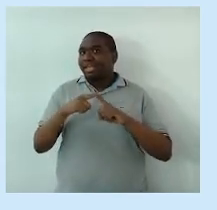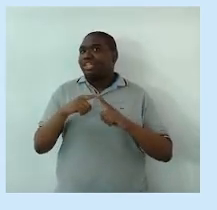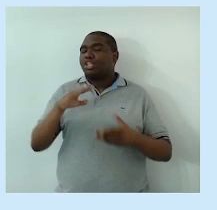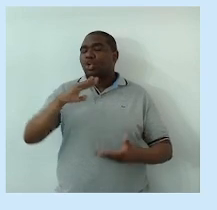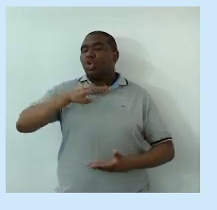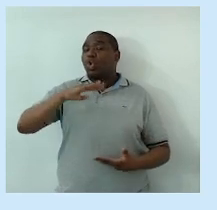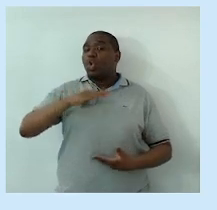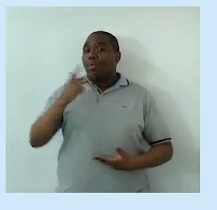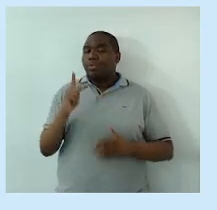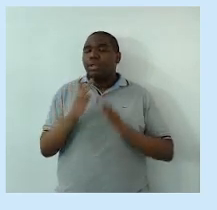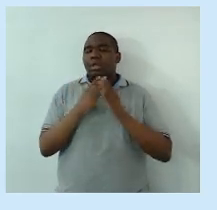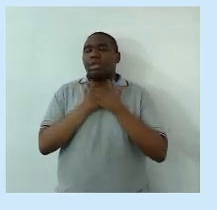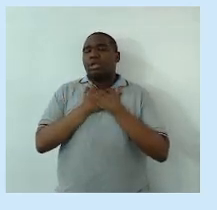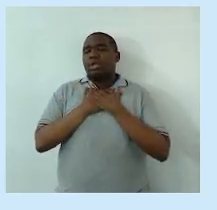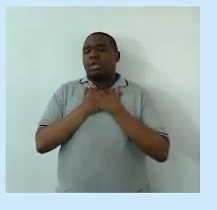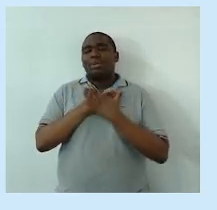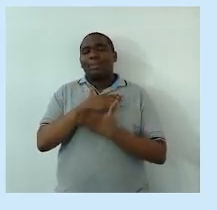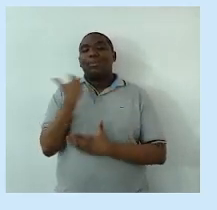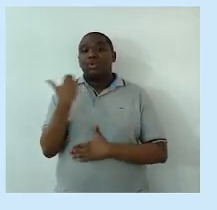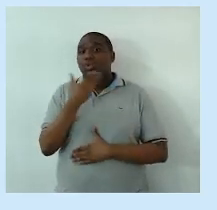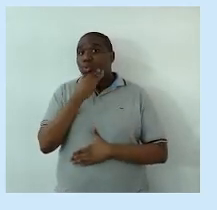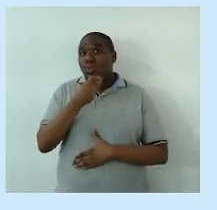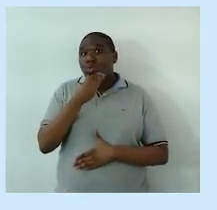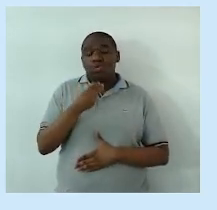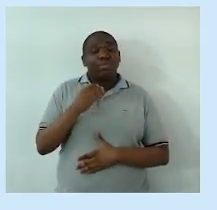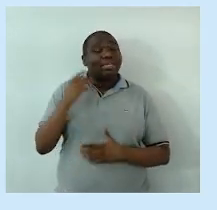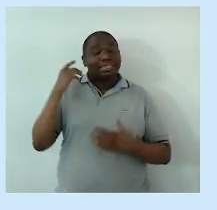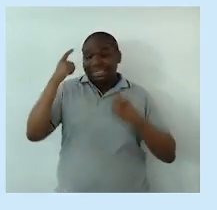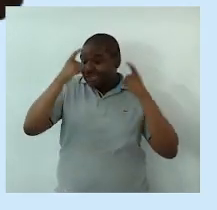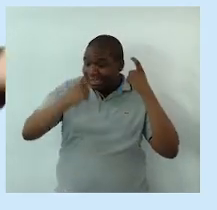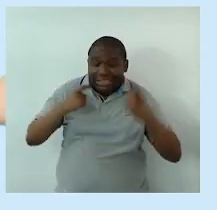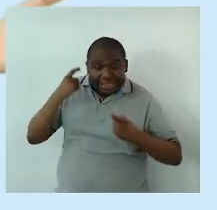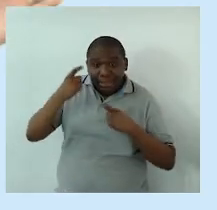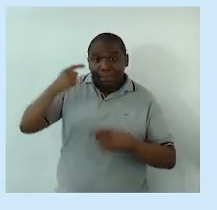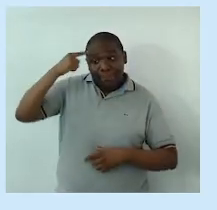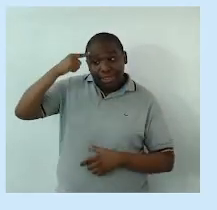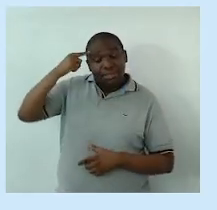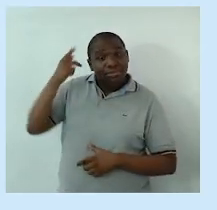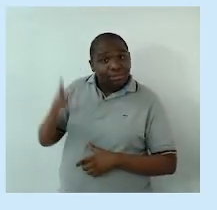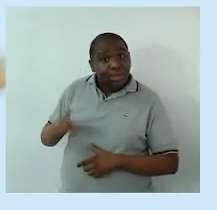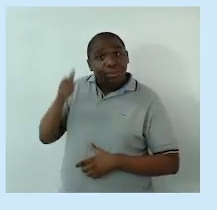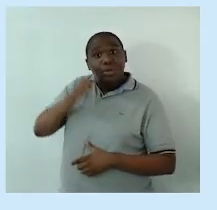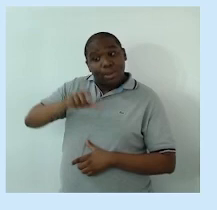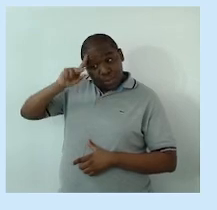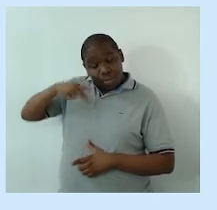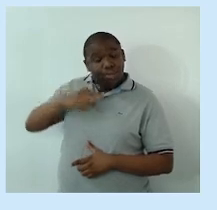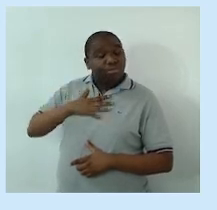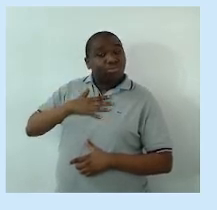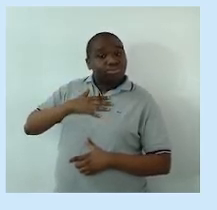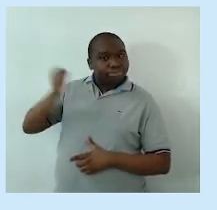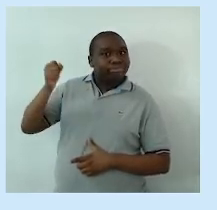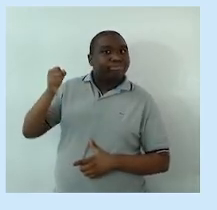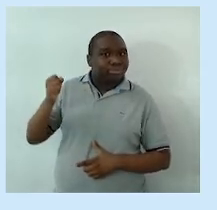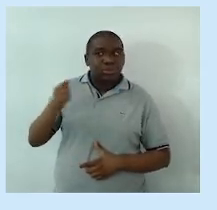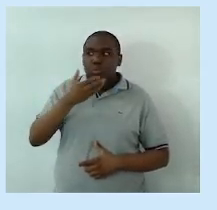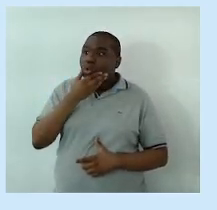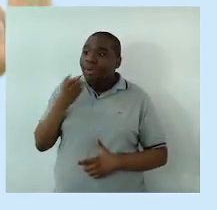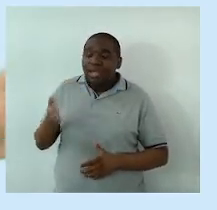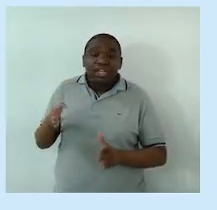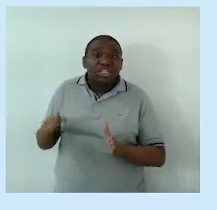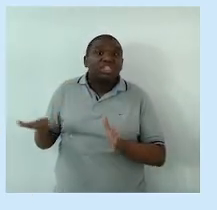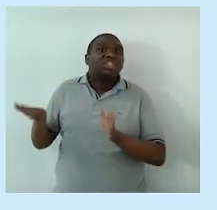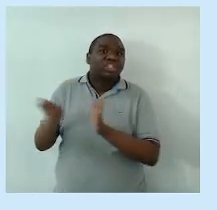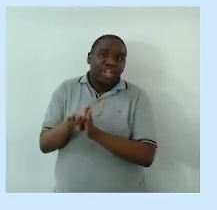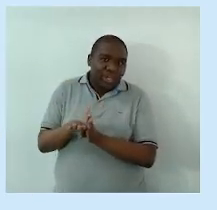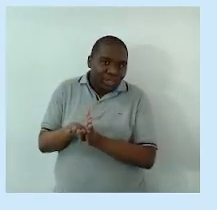no velório. E Romeu desesperado, acreditando que Julieta se matou de verdade. Então ele chega lá, tem aquela cena